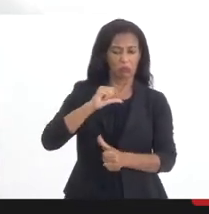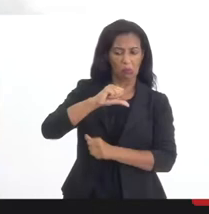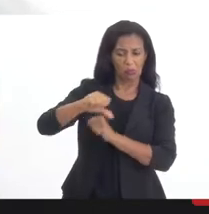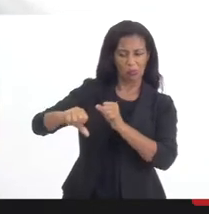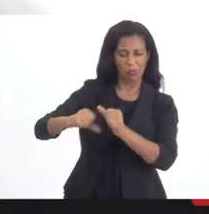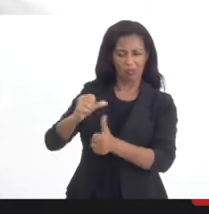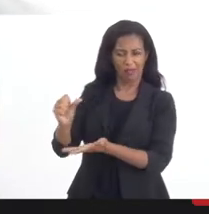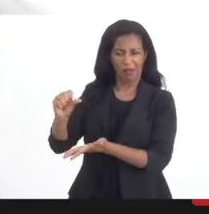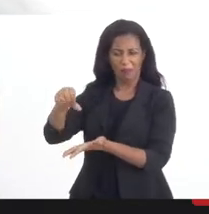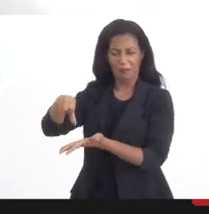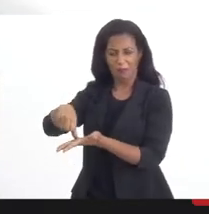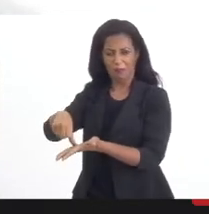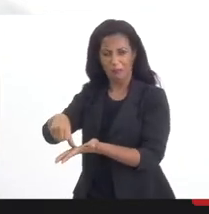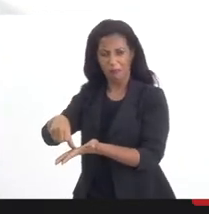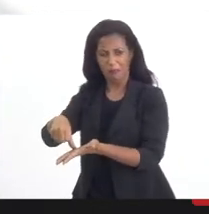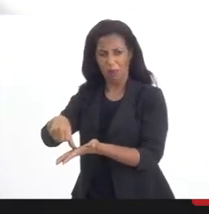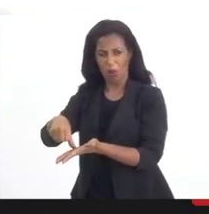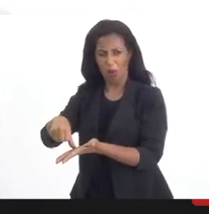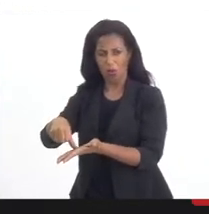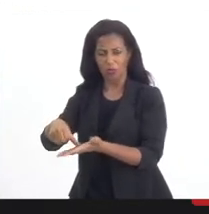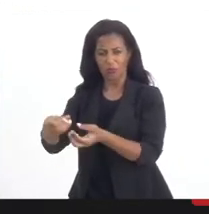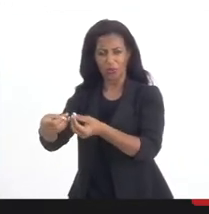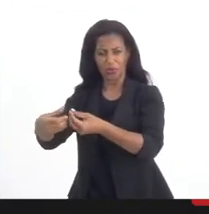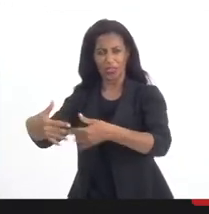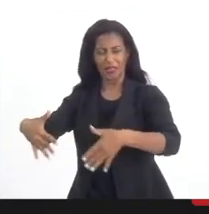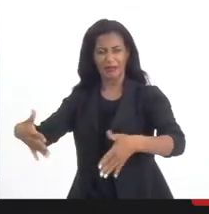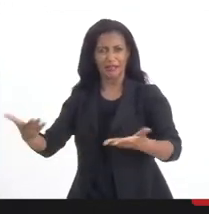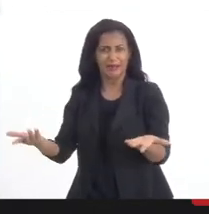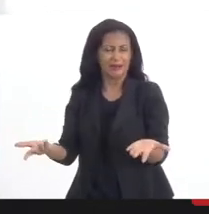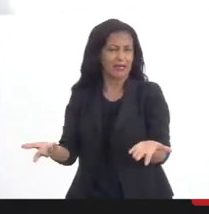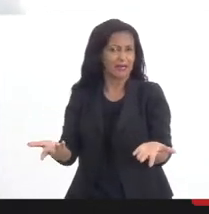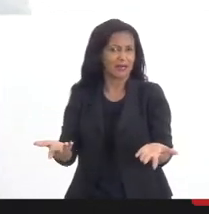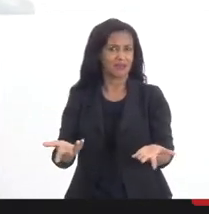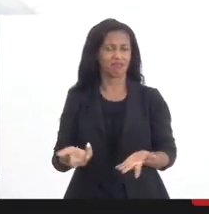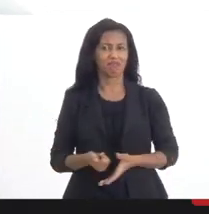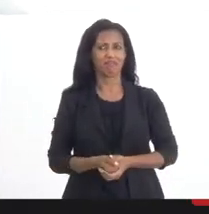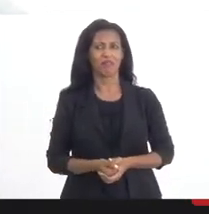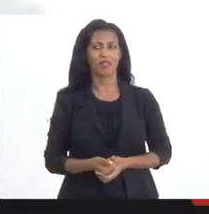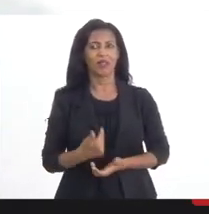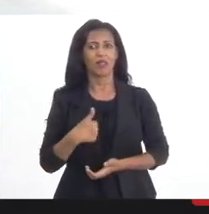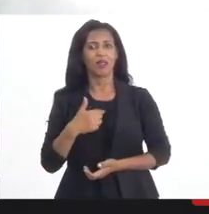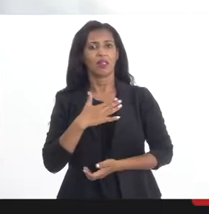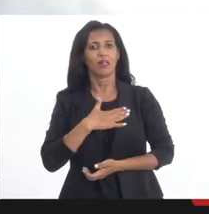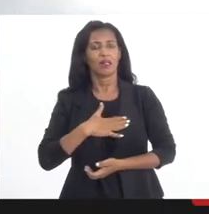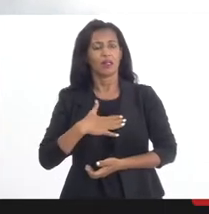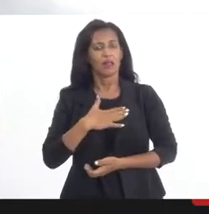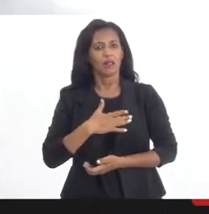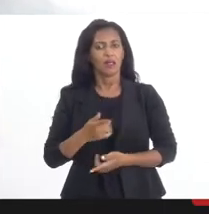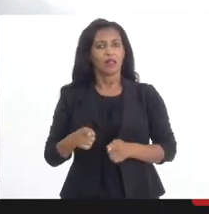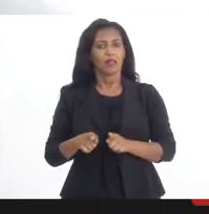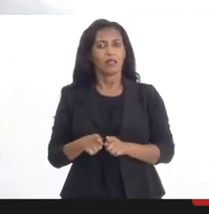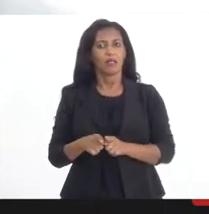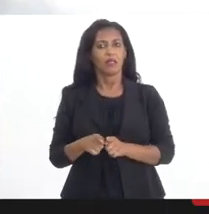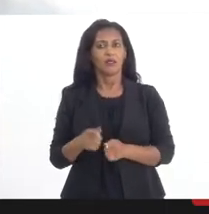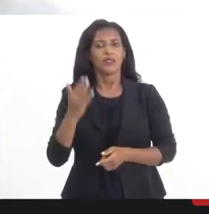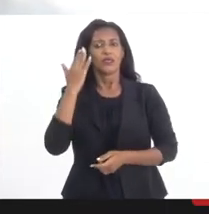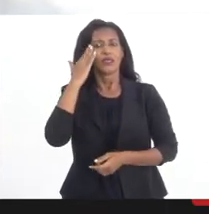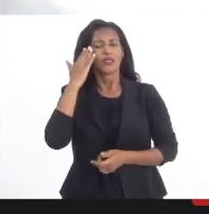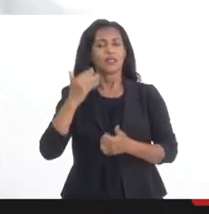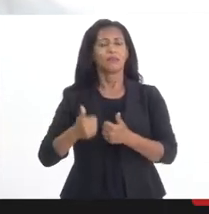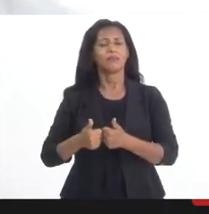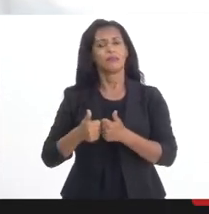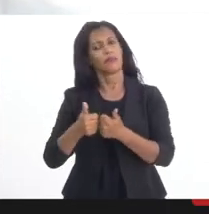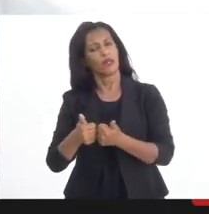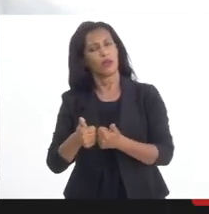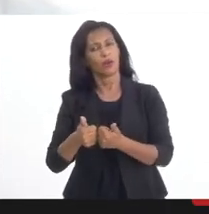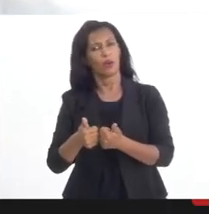polo de descaracterizar a universidade. Eu gostaria, inclusive, de entender melhor